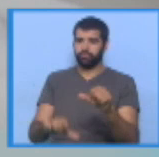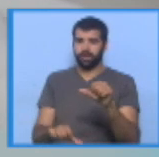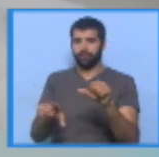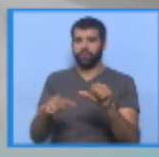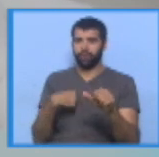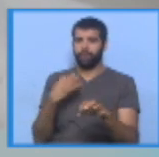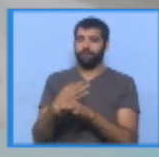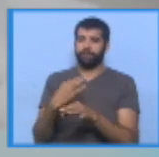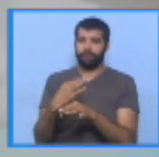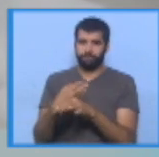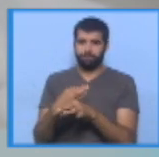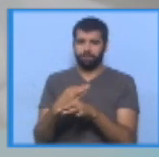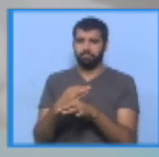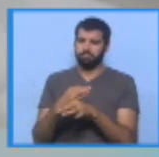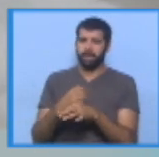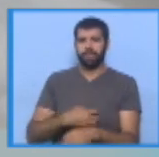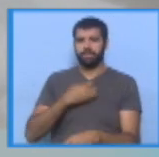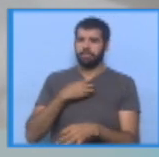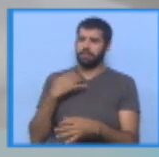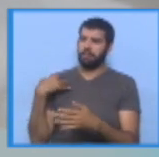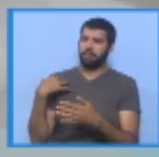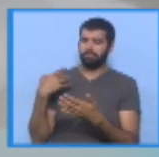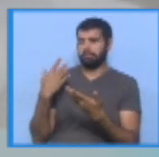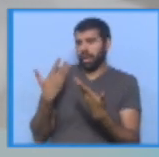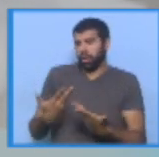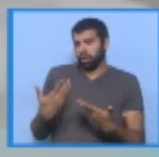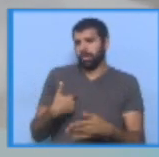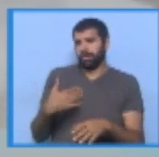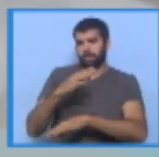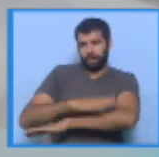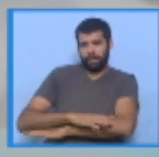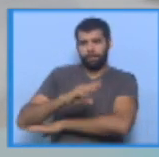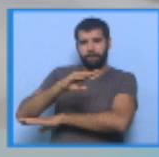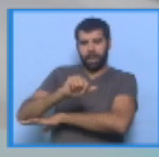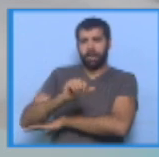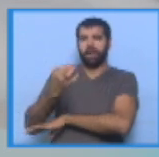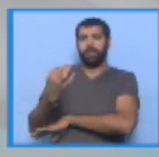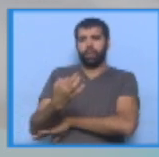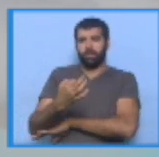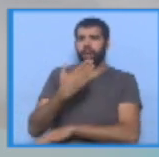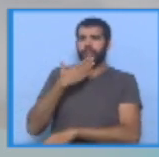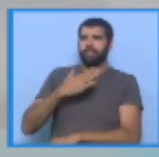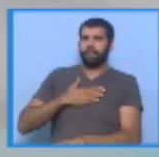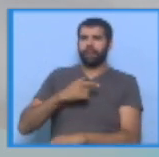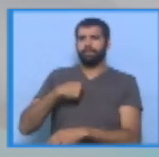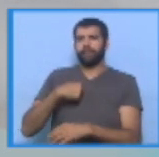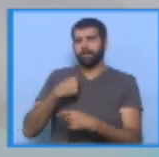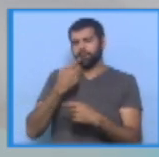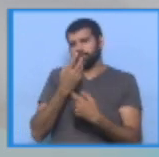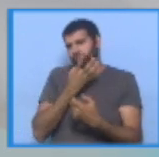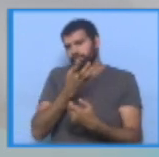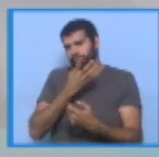este festivo que se vive por estes dias em Lamego, que nos serve também para enquadrar a